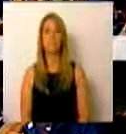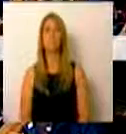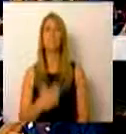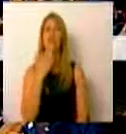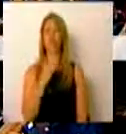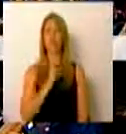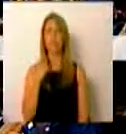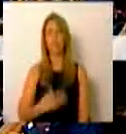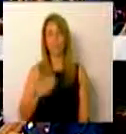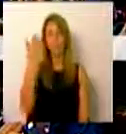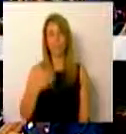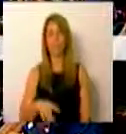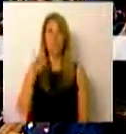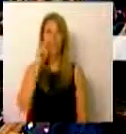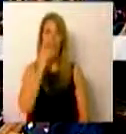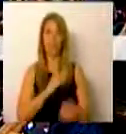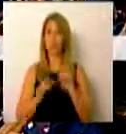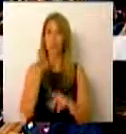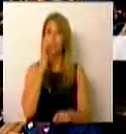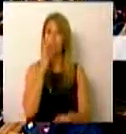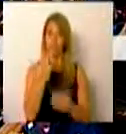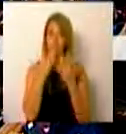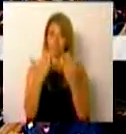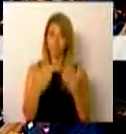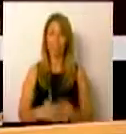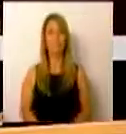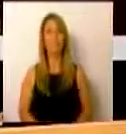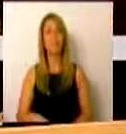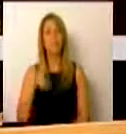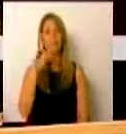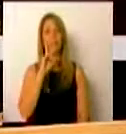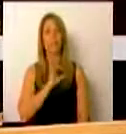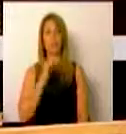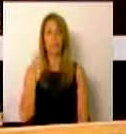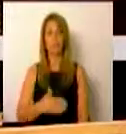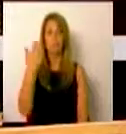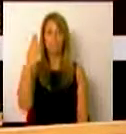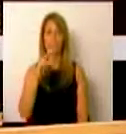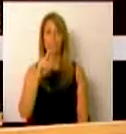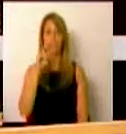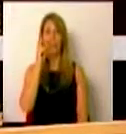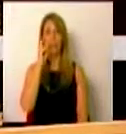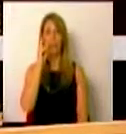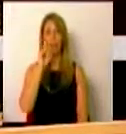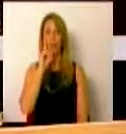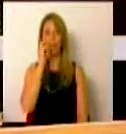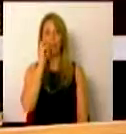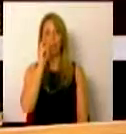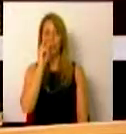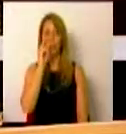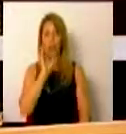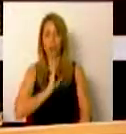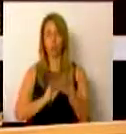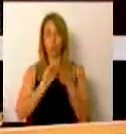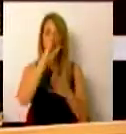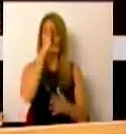Obrigado, Sr. Presidente. Senhoras e Srs. Deputados, obrigado. Sr. Presidente, Srs. Secretários de Estado,